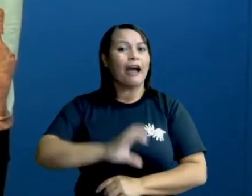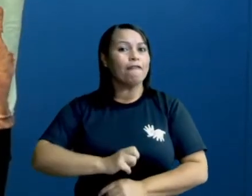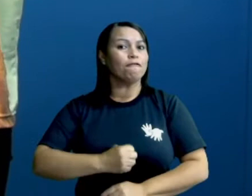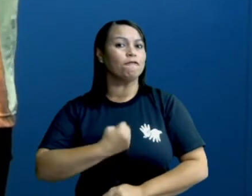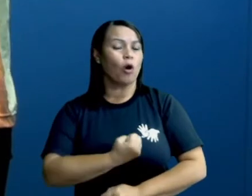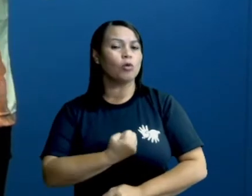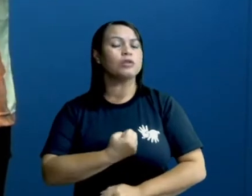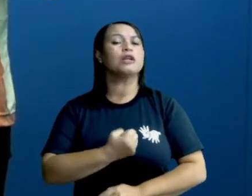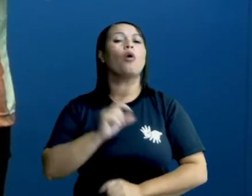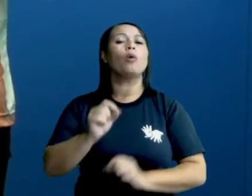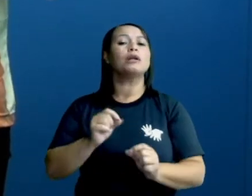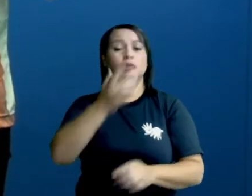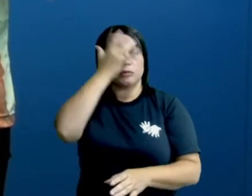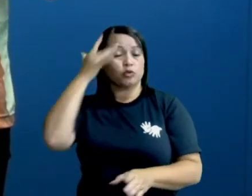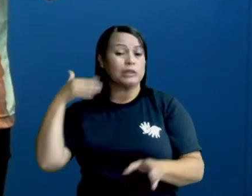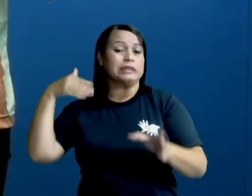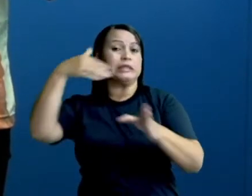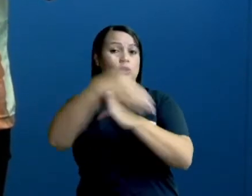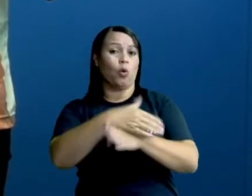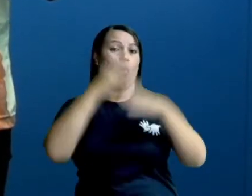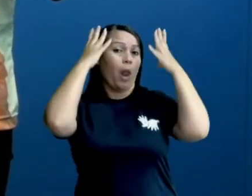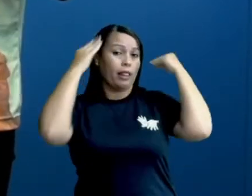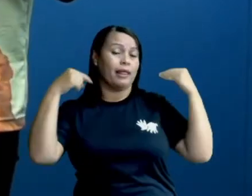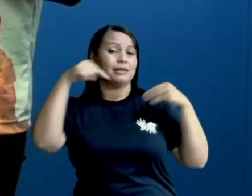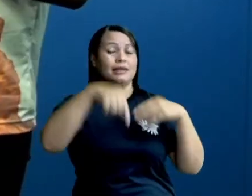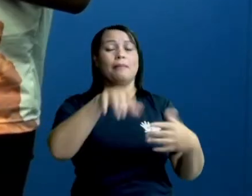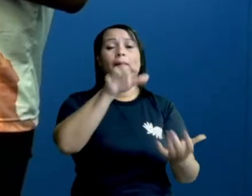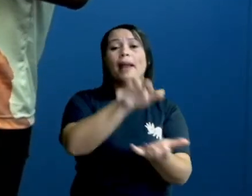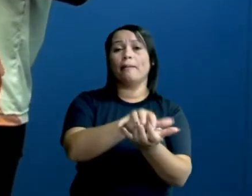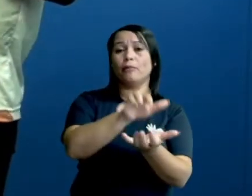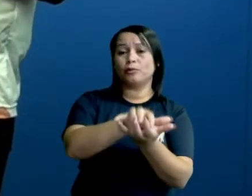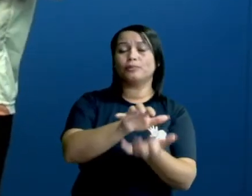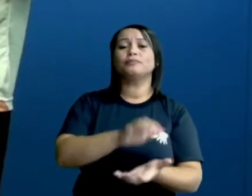contra o domínio holandês aqui